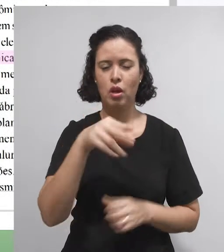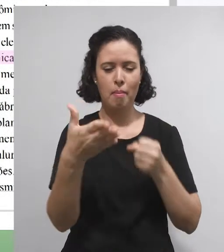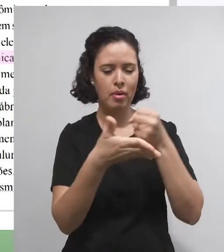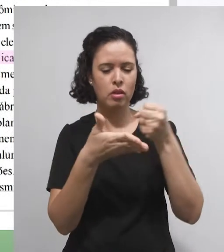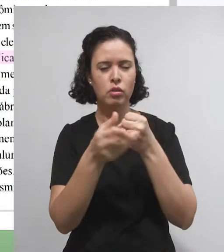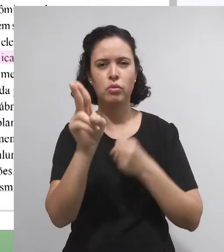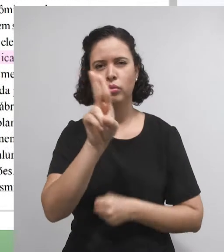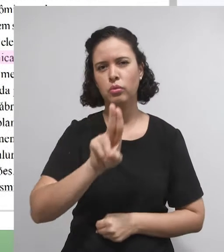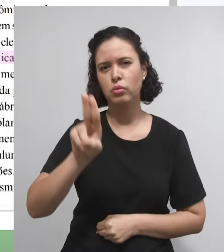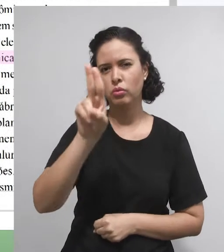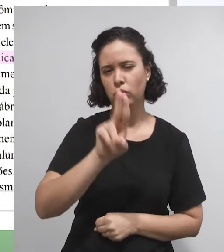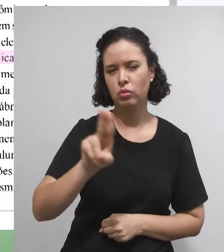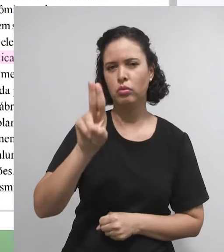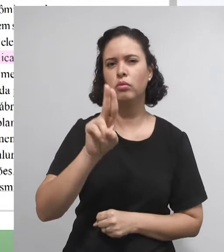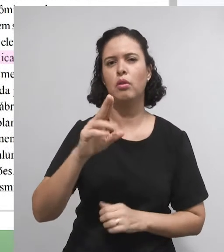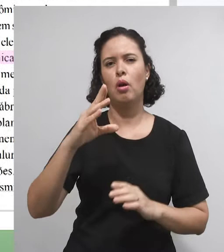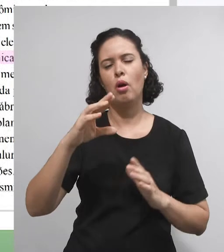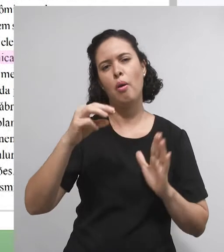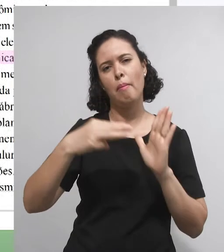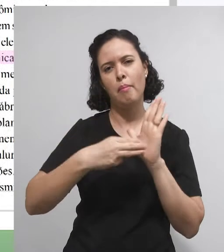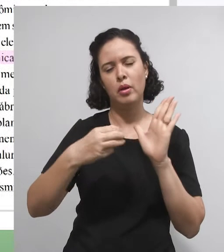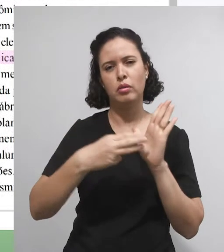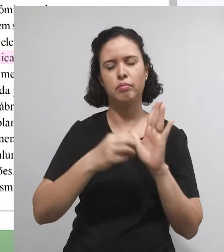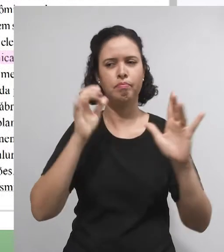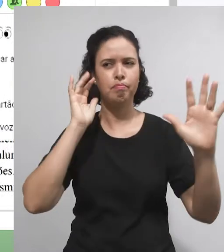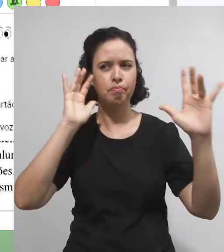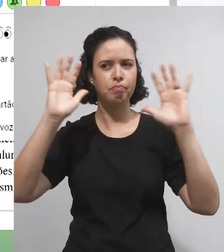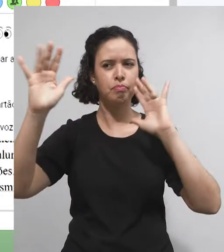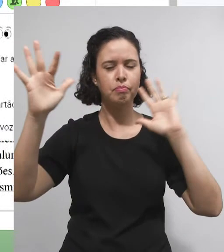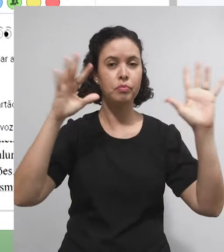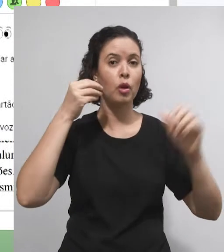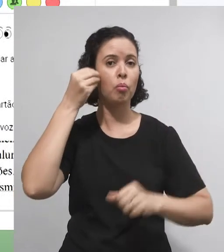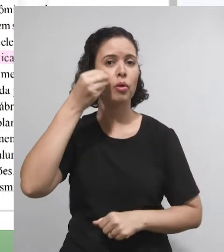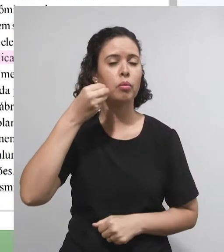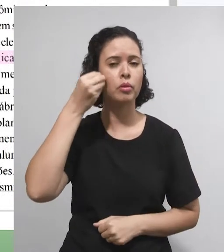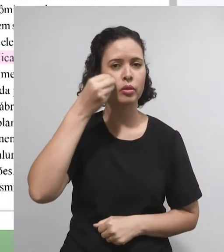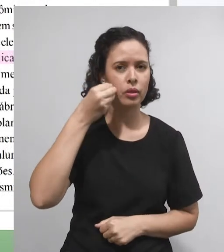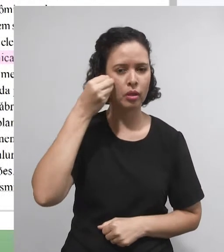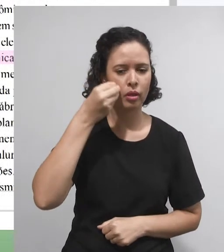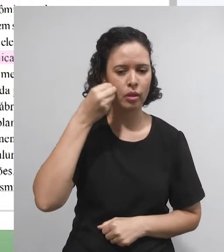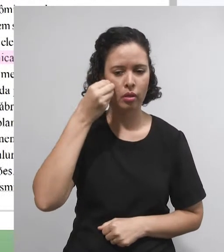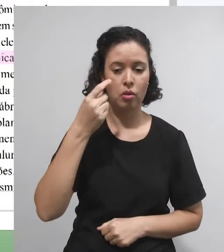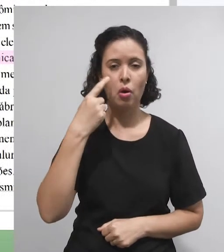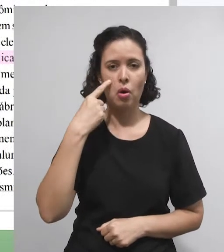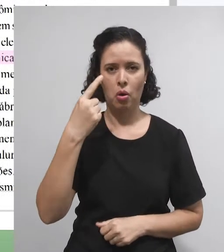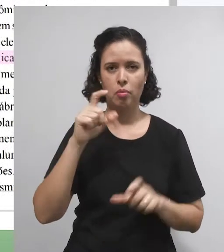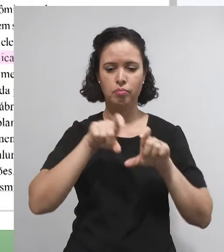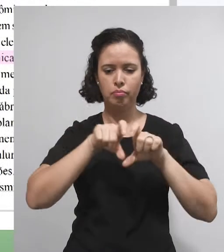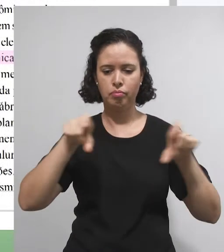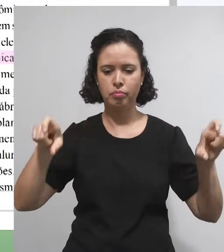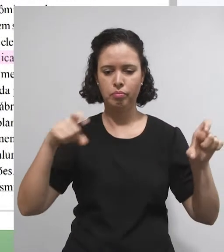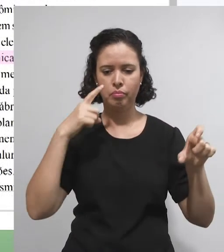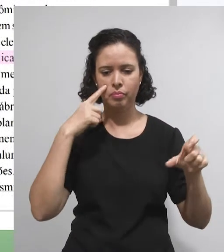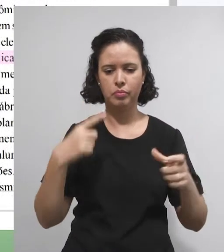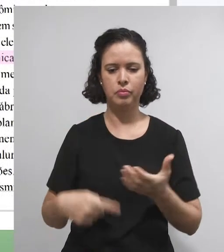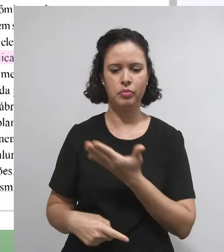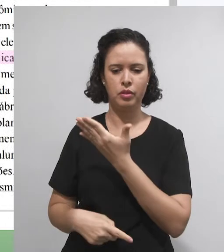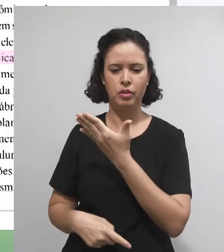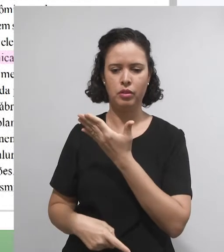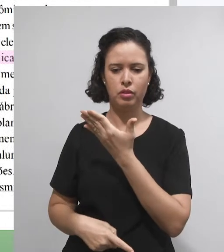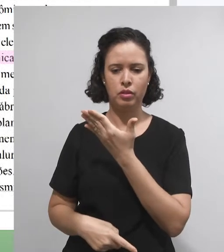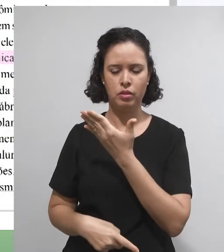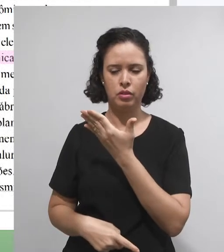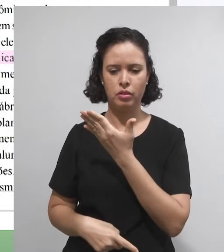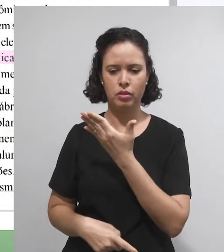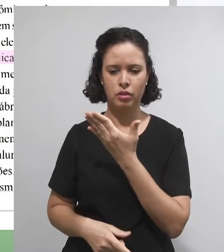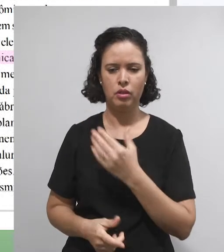no uso do método reflexivo e experimental. Vou deixar aqui bem destacada a base da